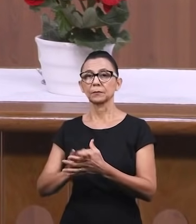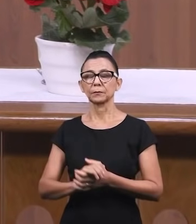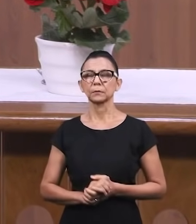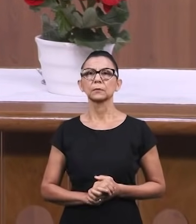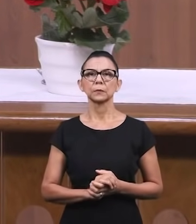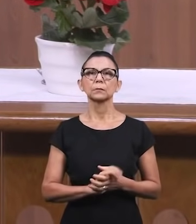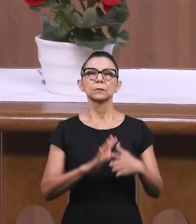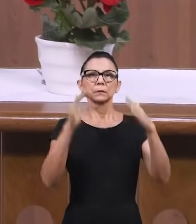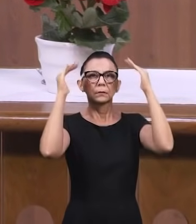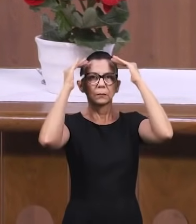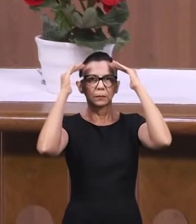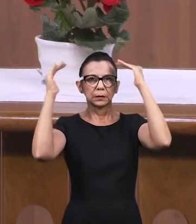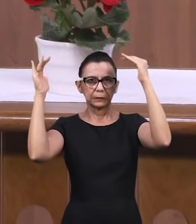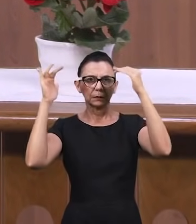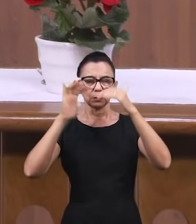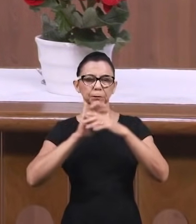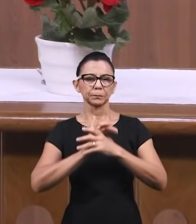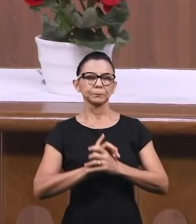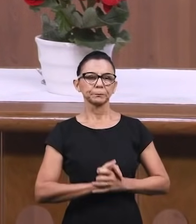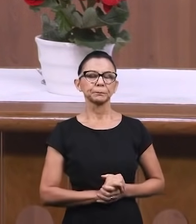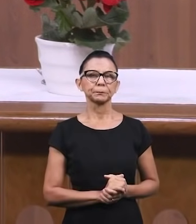Ele entrou em Damasco.